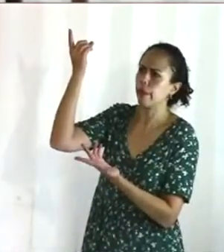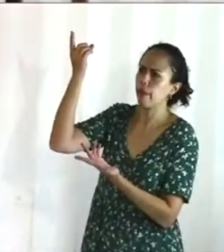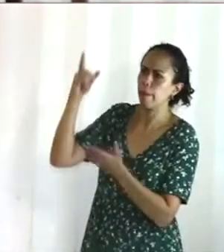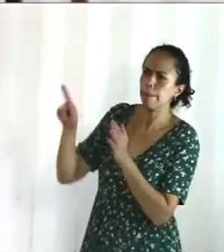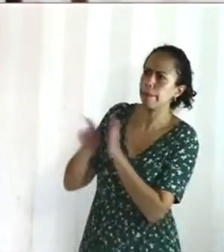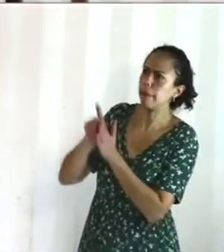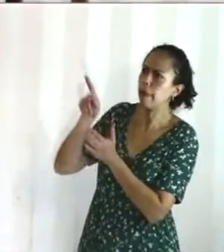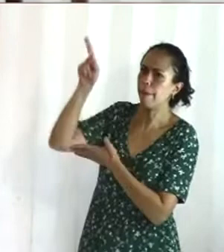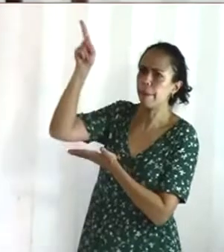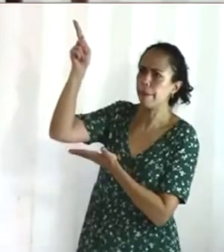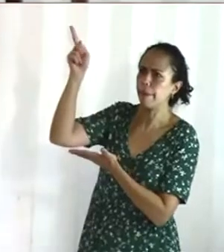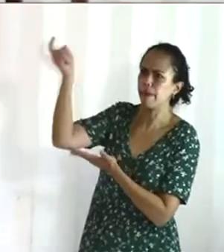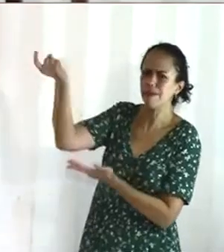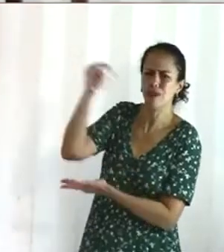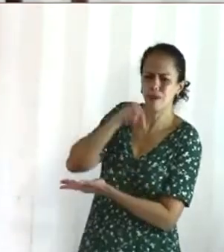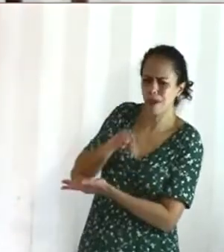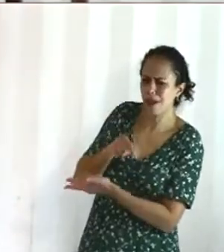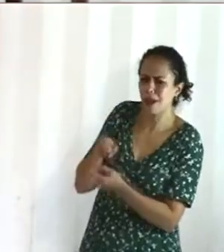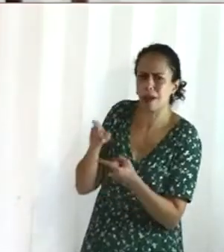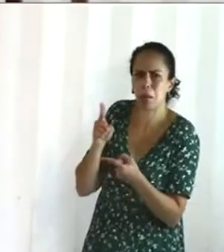Por quê?